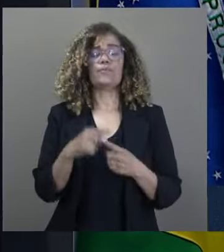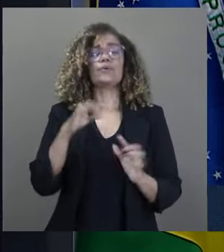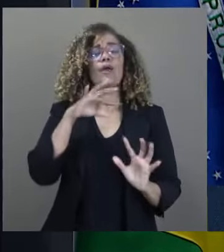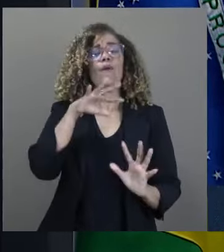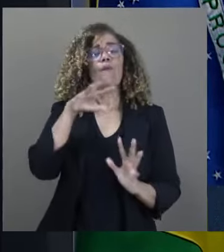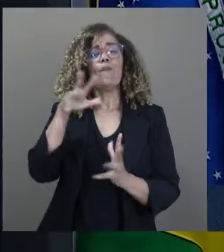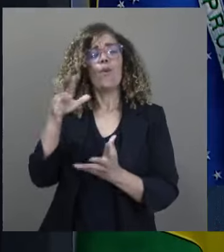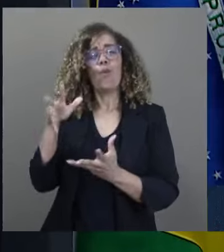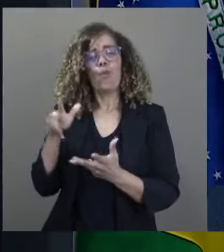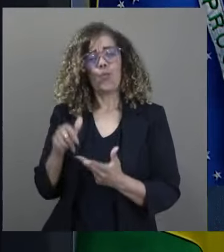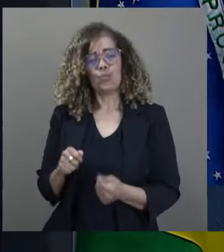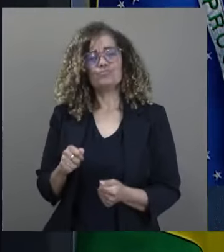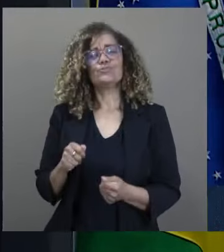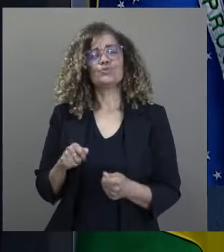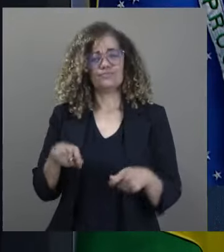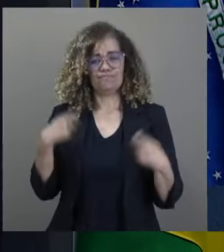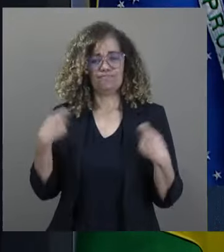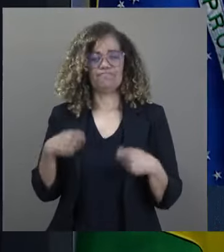entender,